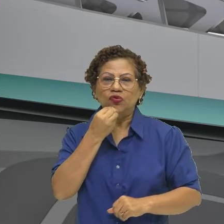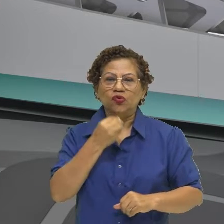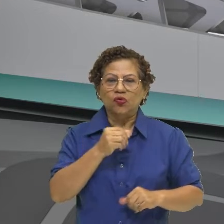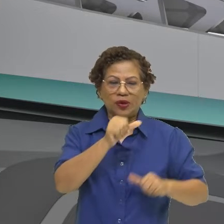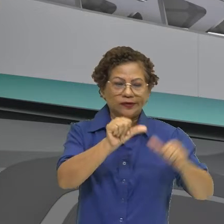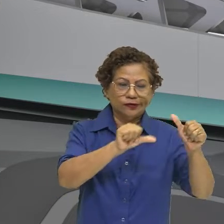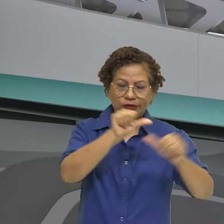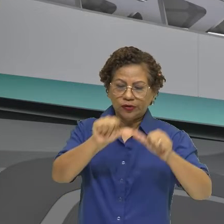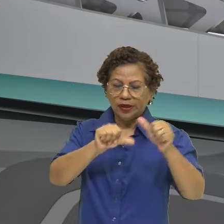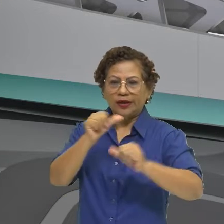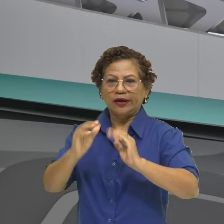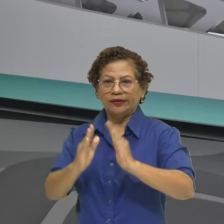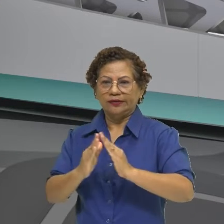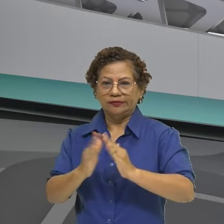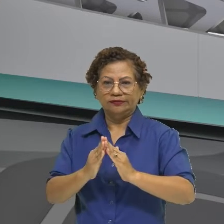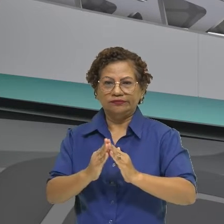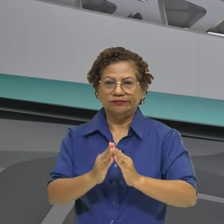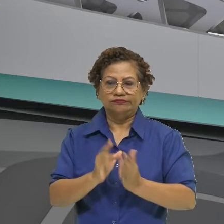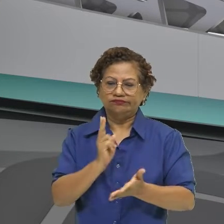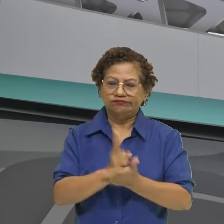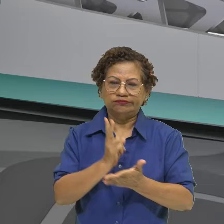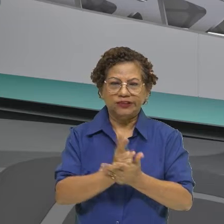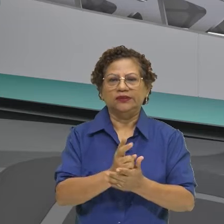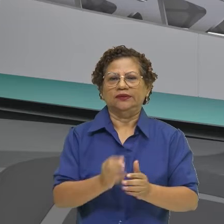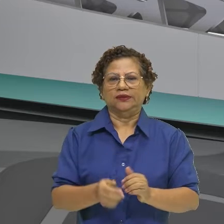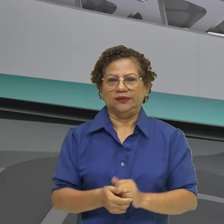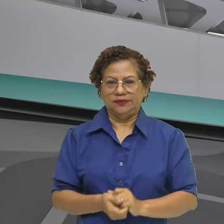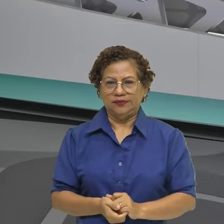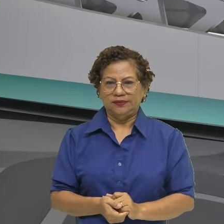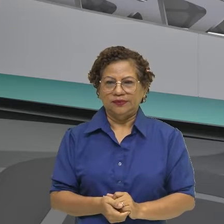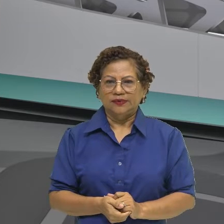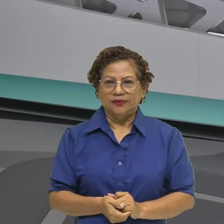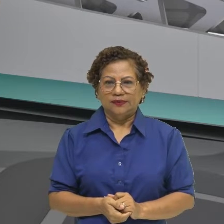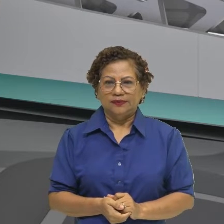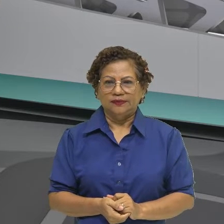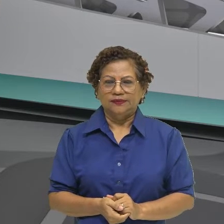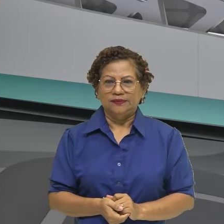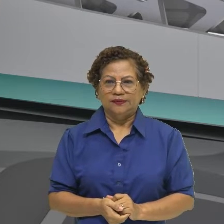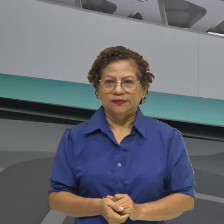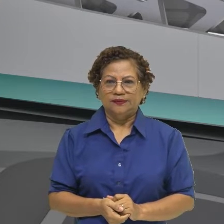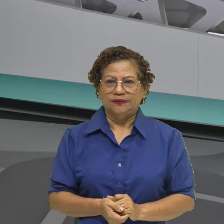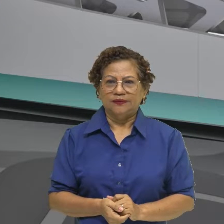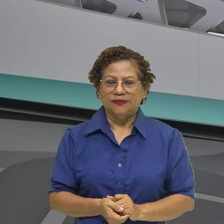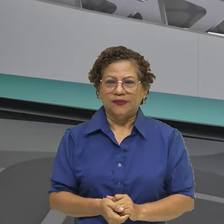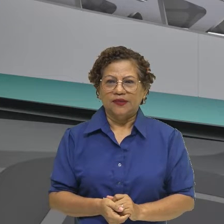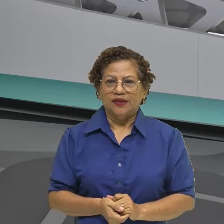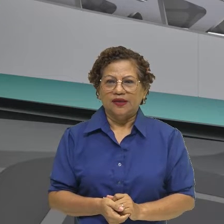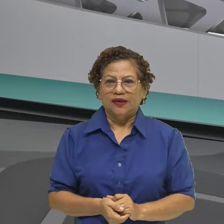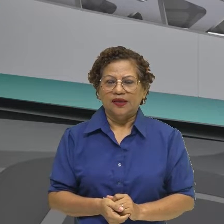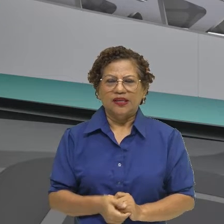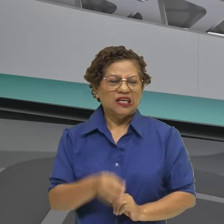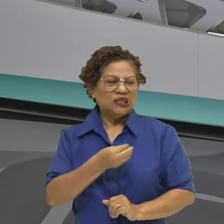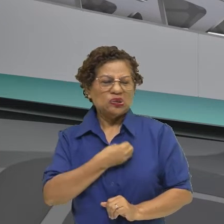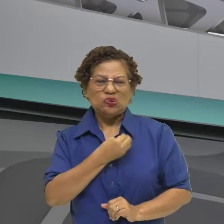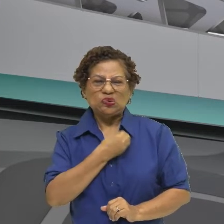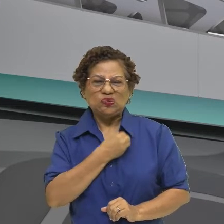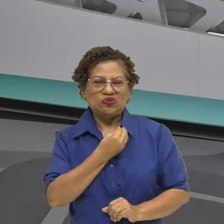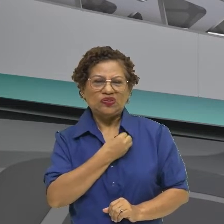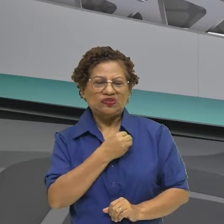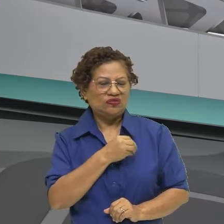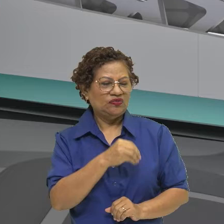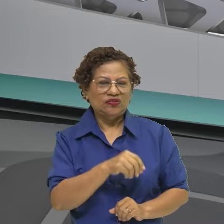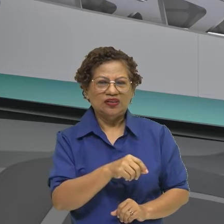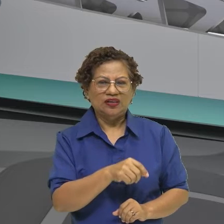ele não tem residência fixa, ele não é o quê? um coletor, ele não é um